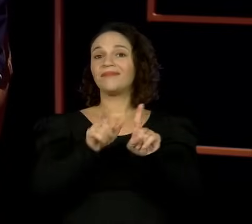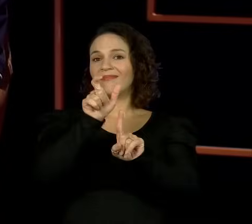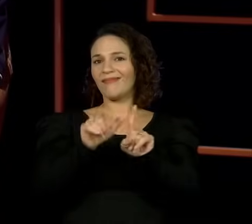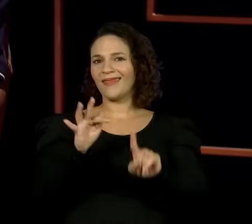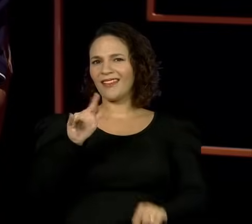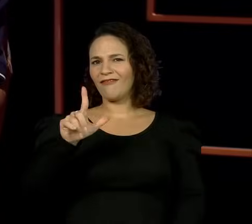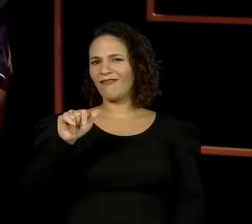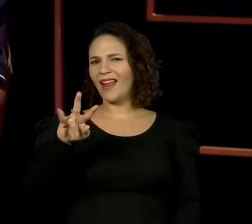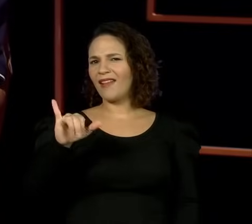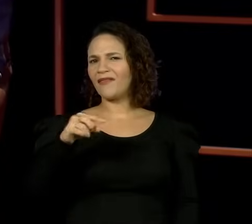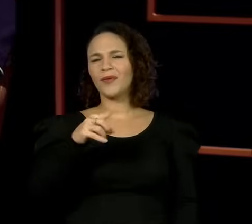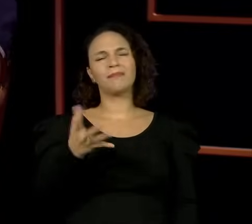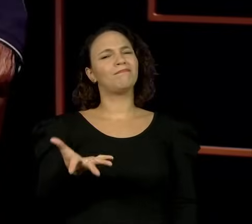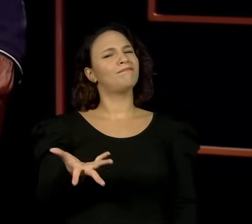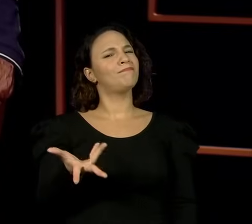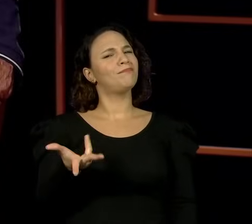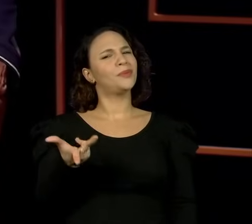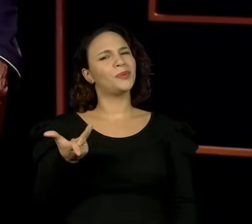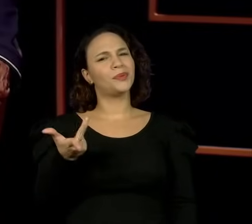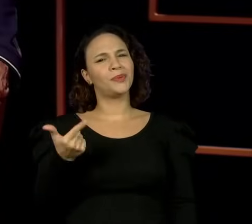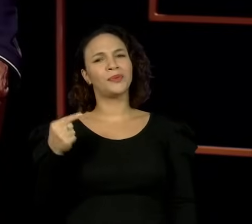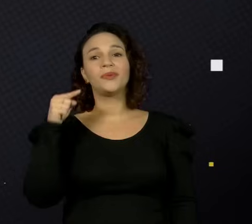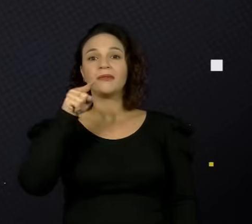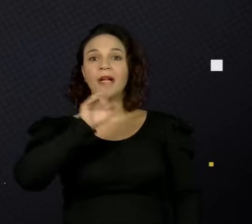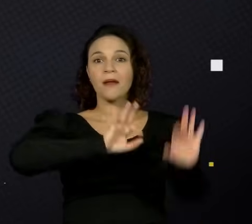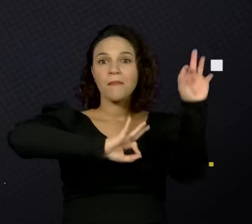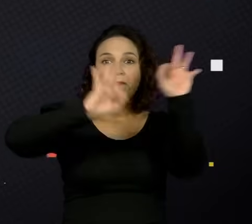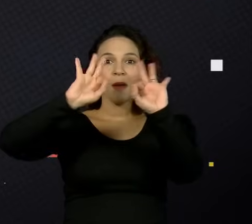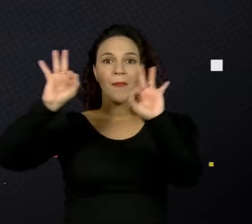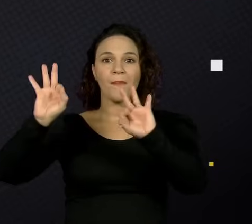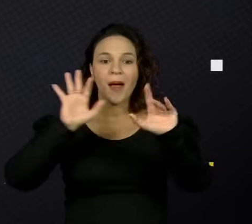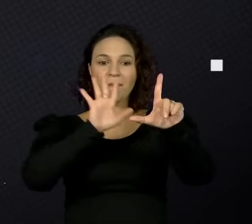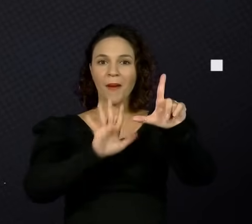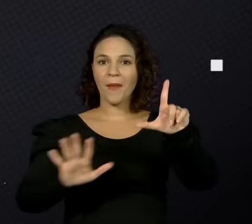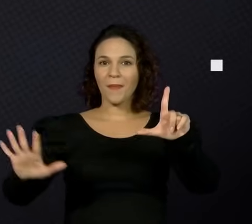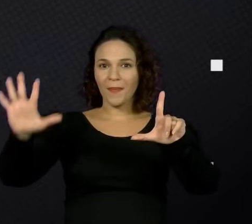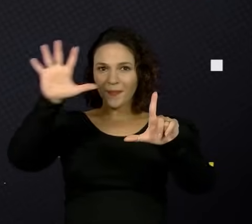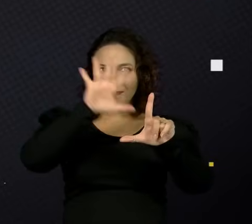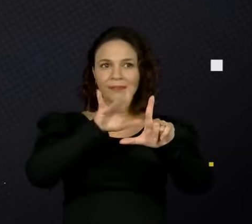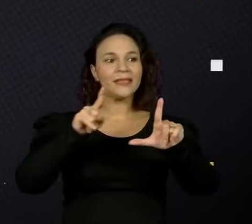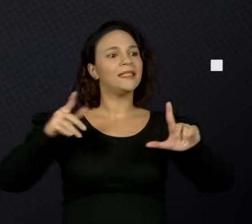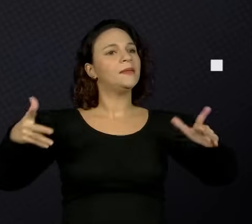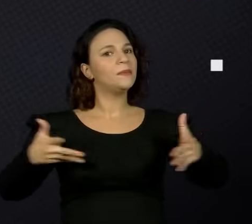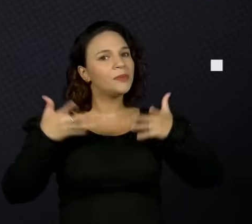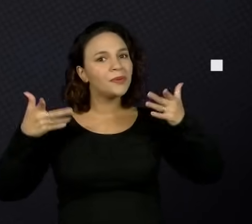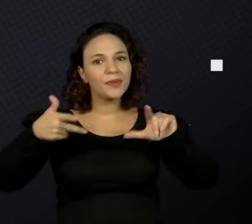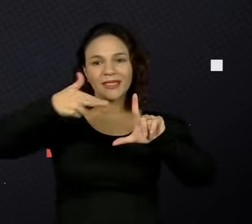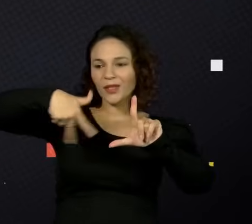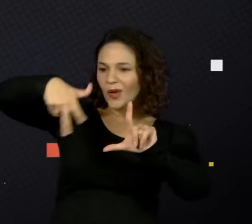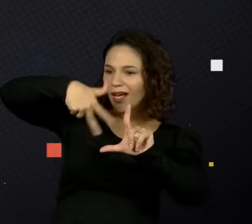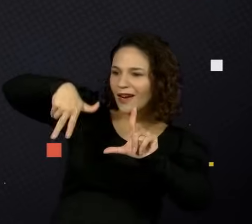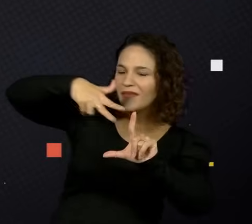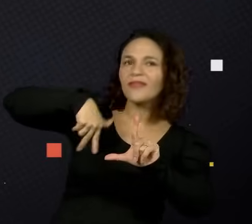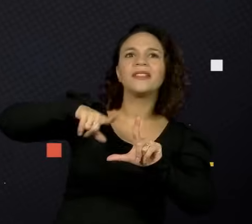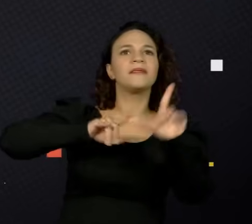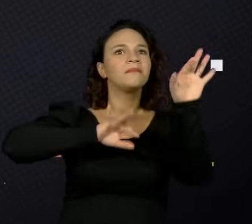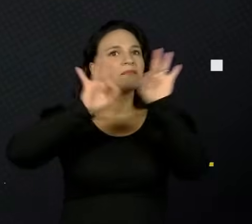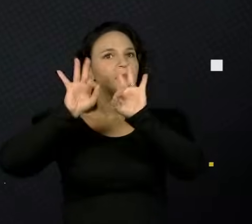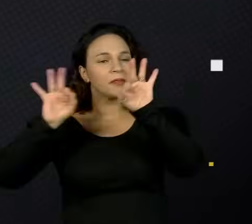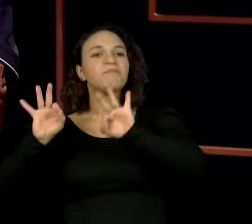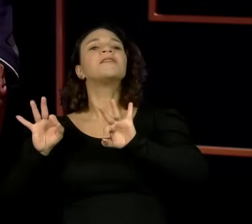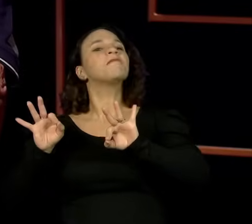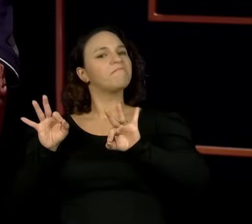era encantador, era um grande cenógrafo, me entusiasmava. E